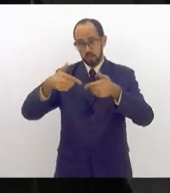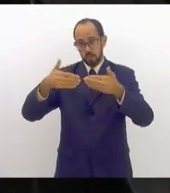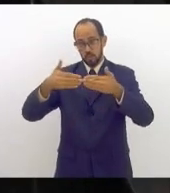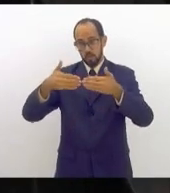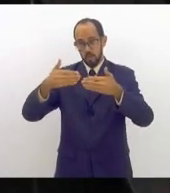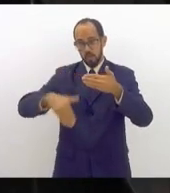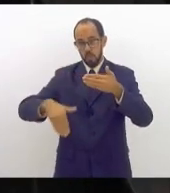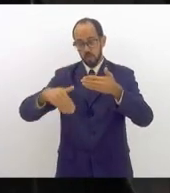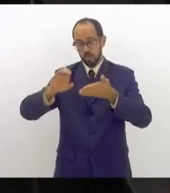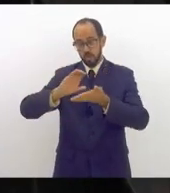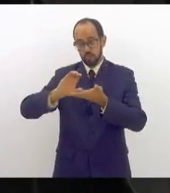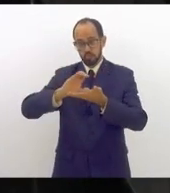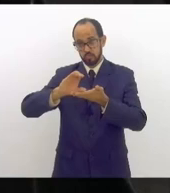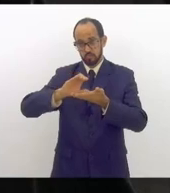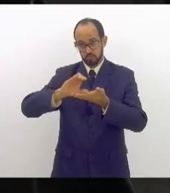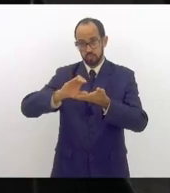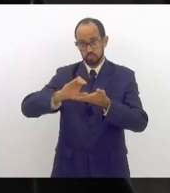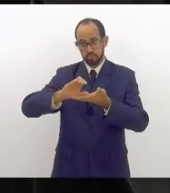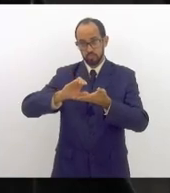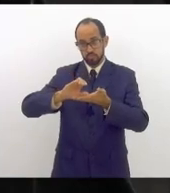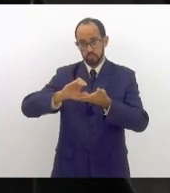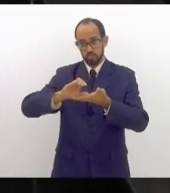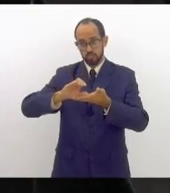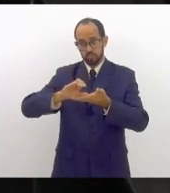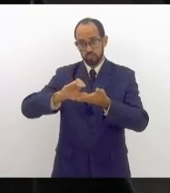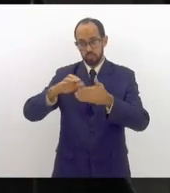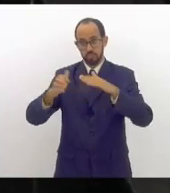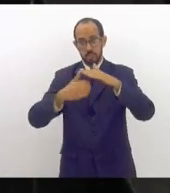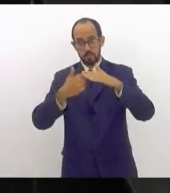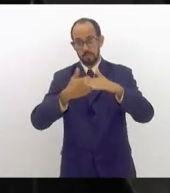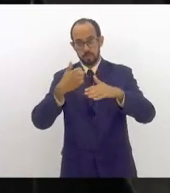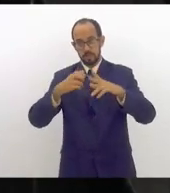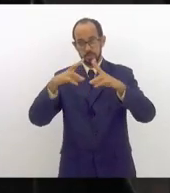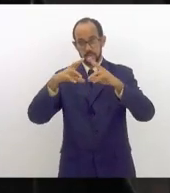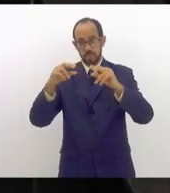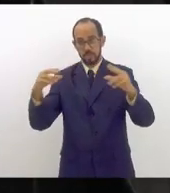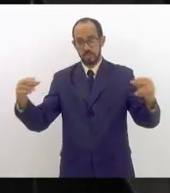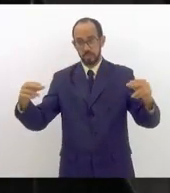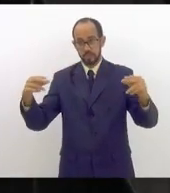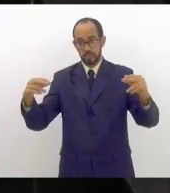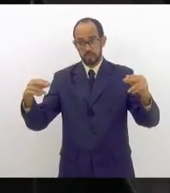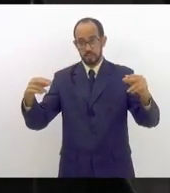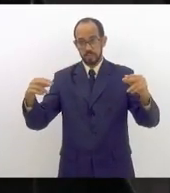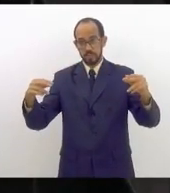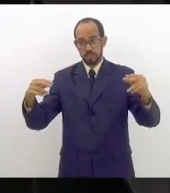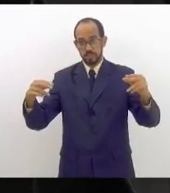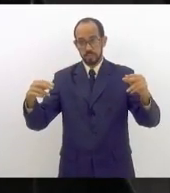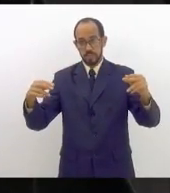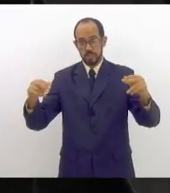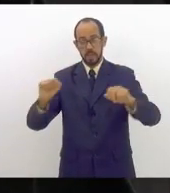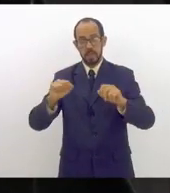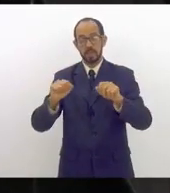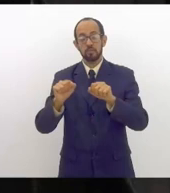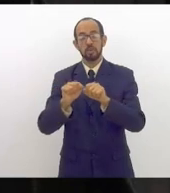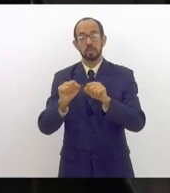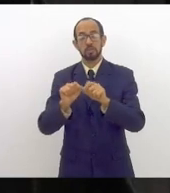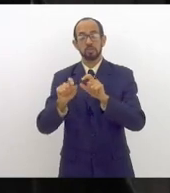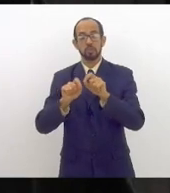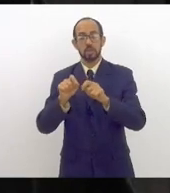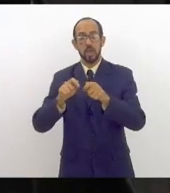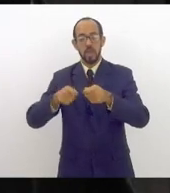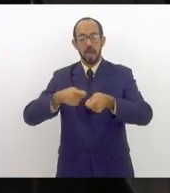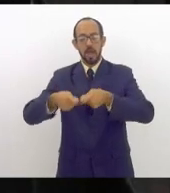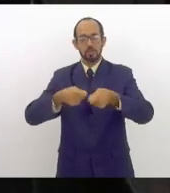inconstitucionalidade originária de uma empresa de Santa Catarina, ele modulou os efeitos.